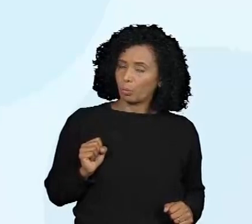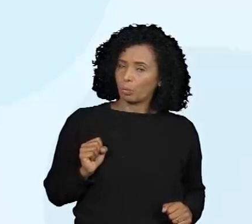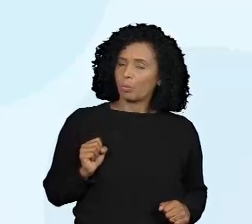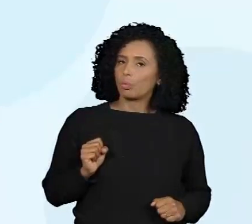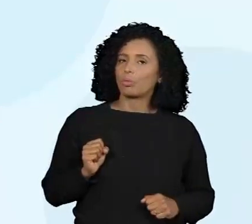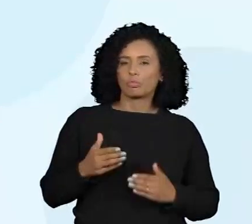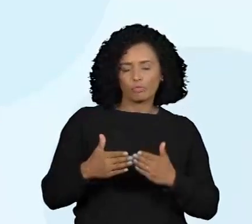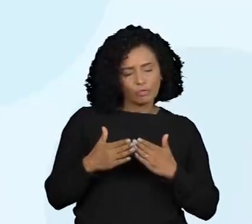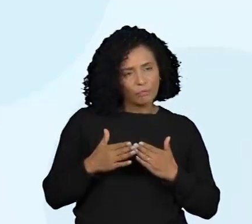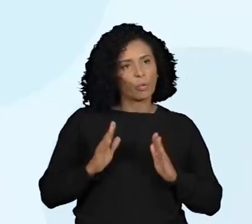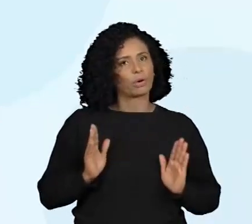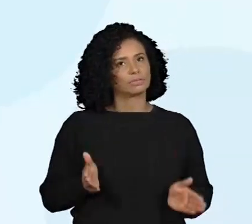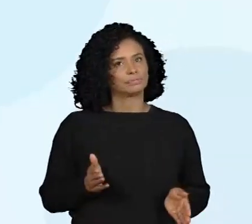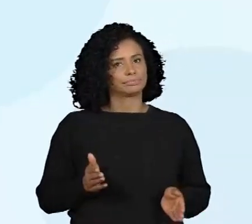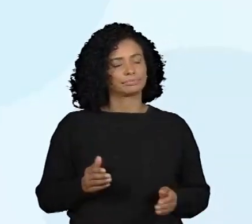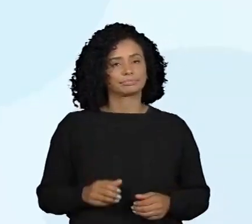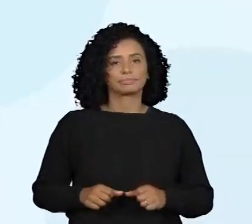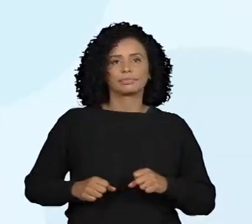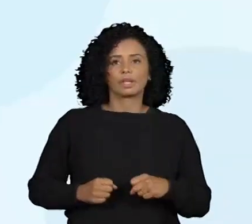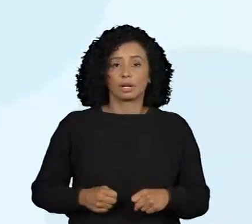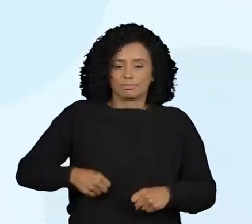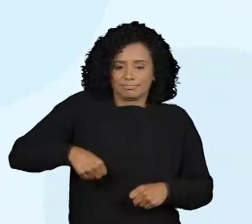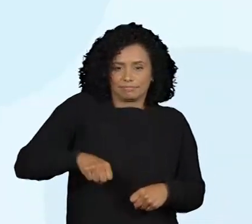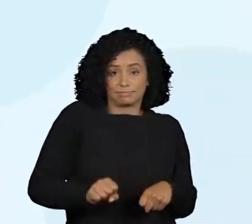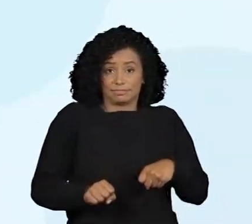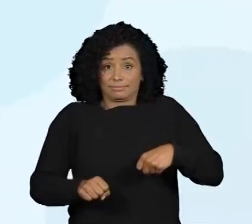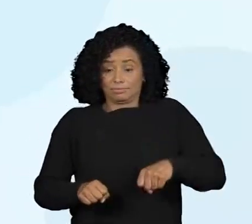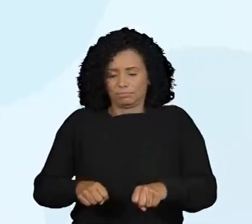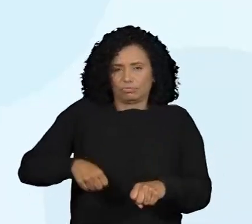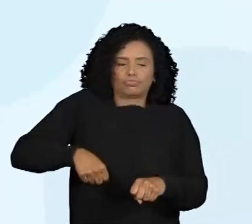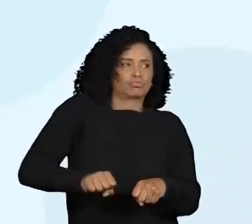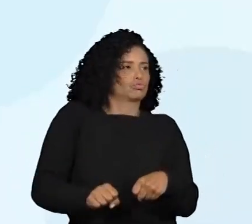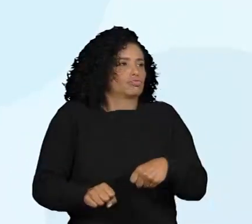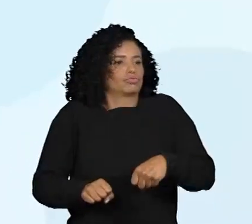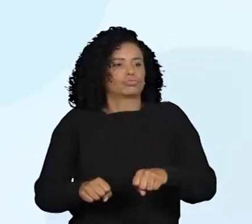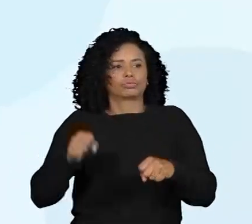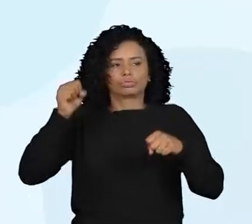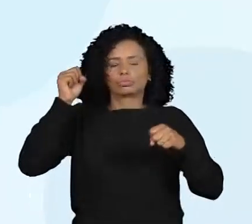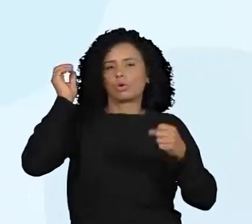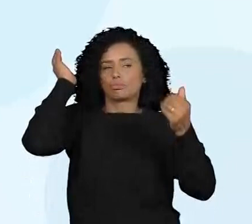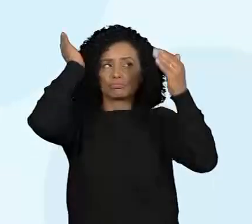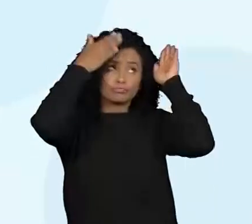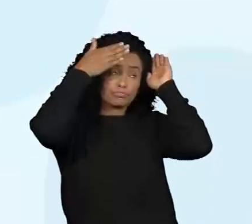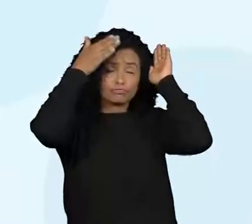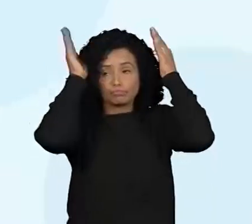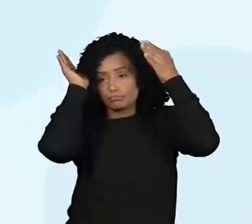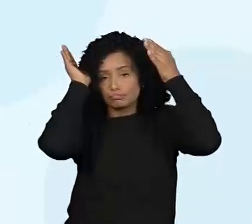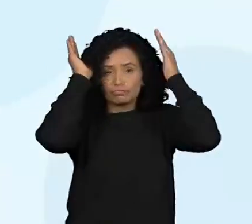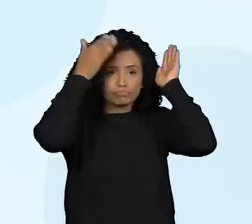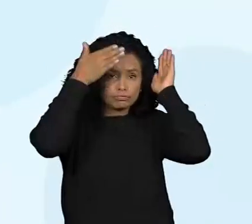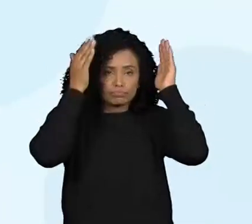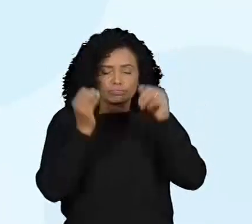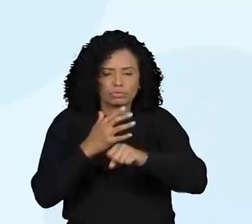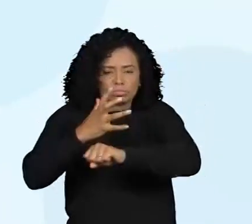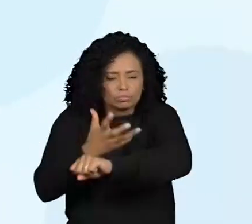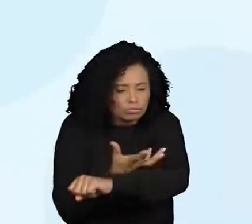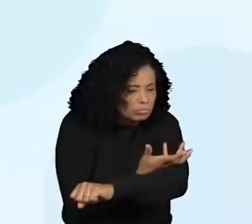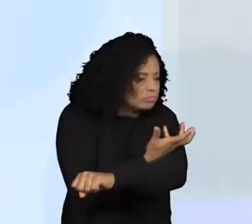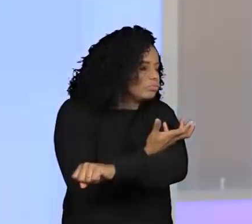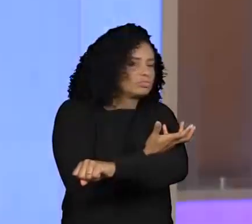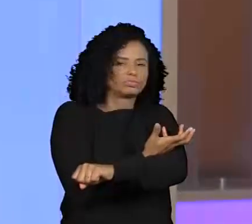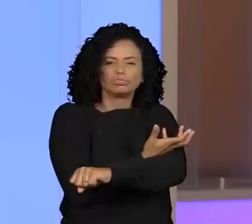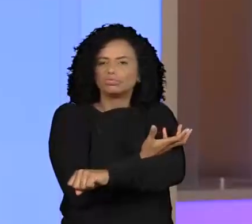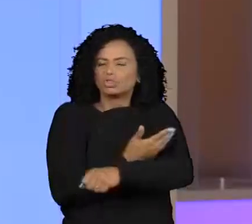vai não pode ter certeza Hoje o mentor né já quero comer capim se não come logo ele